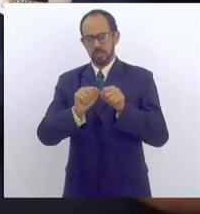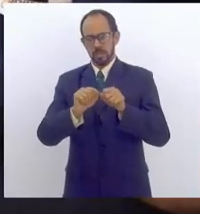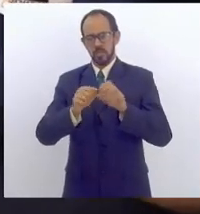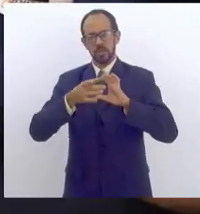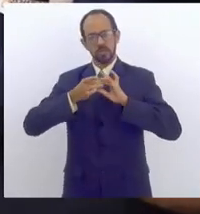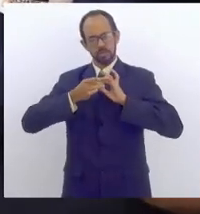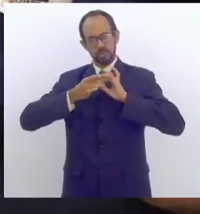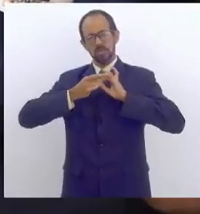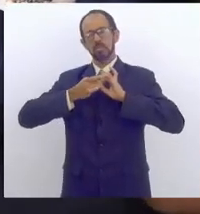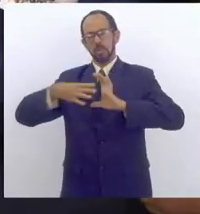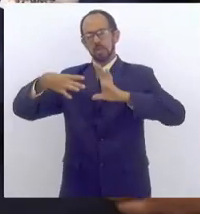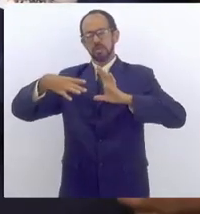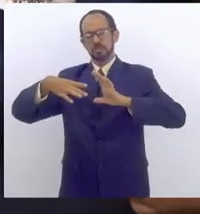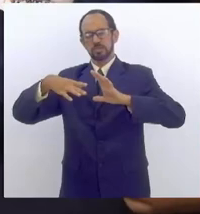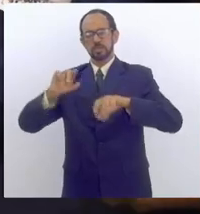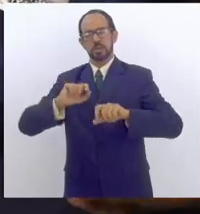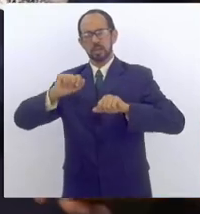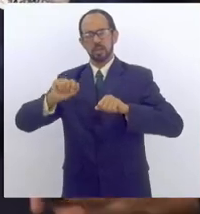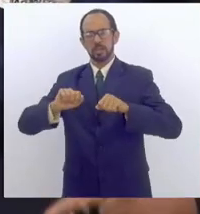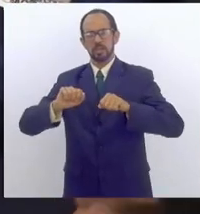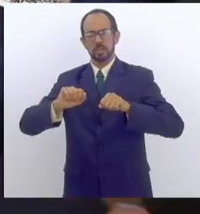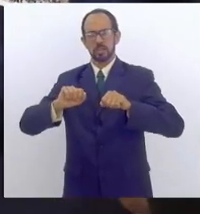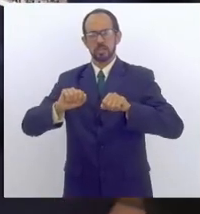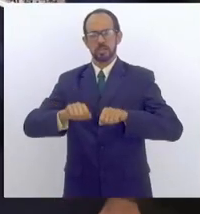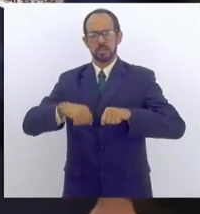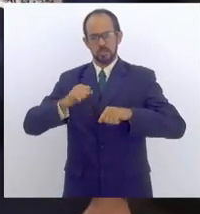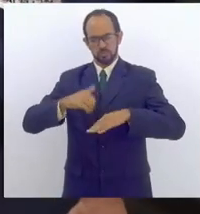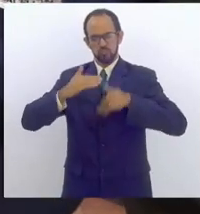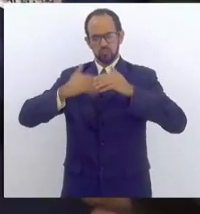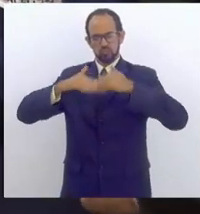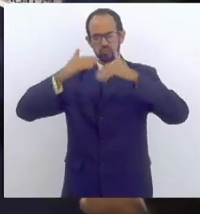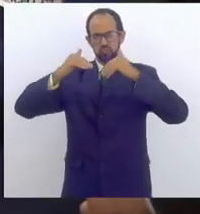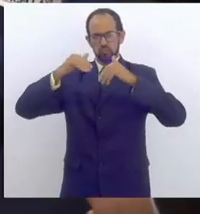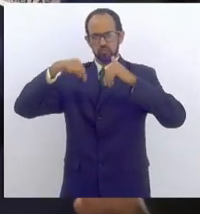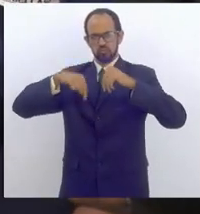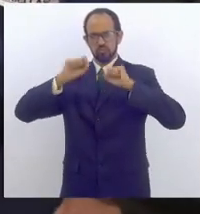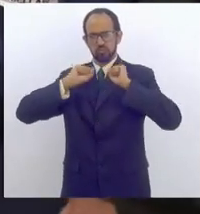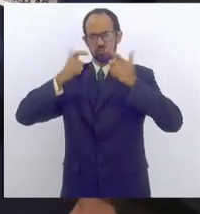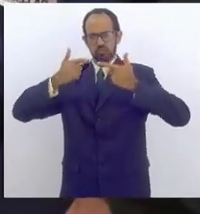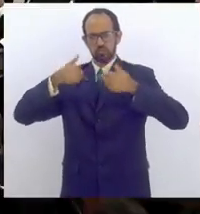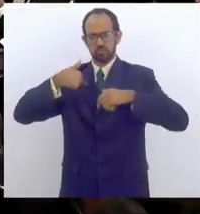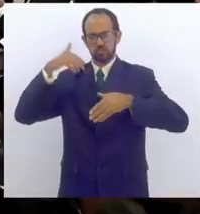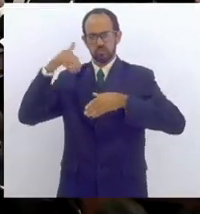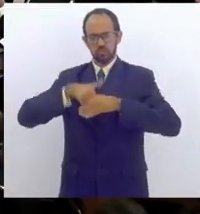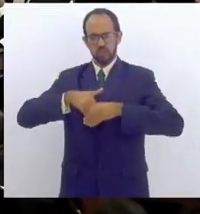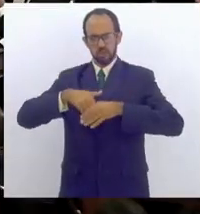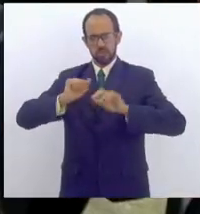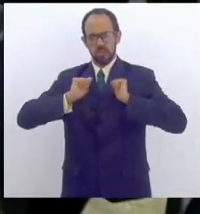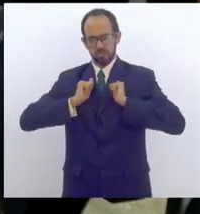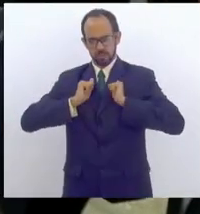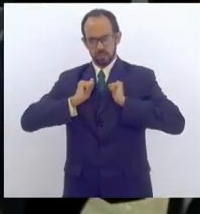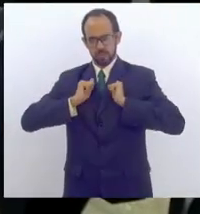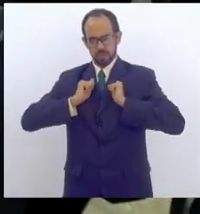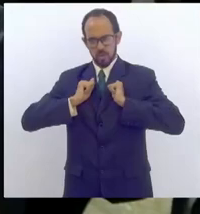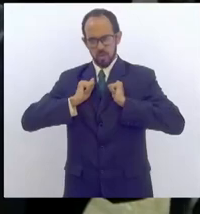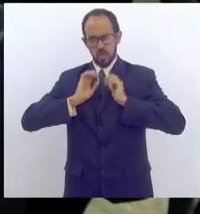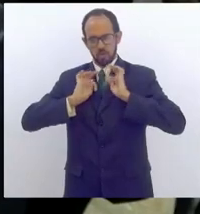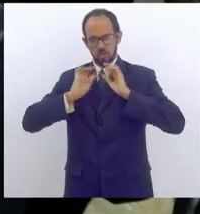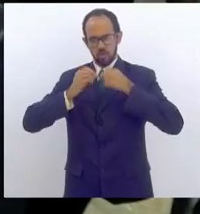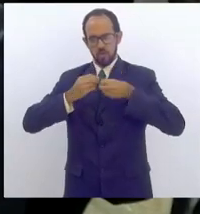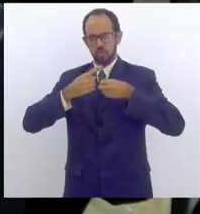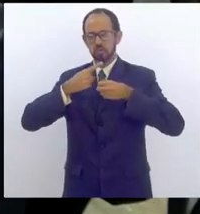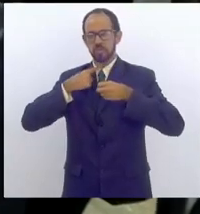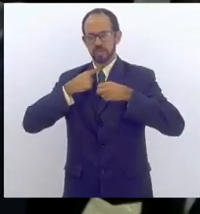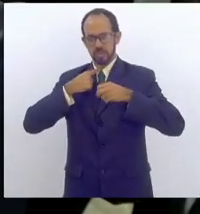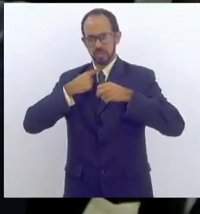democracia paire e vingore nesta casa, eu voto pela abstenção, com todo o desejo de que